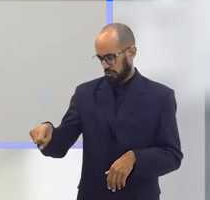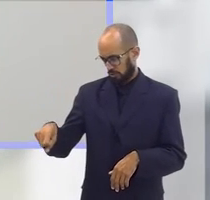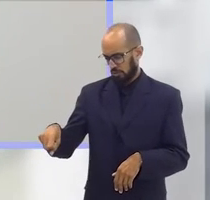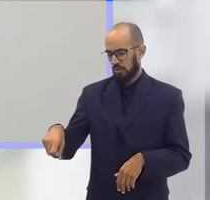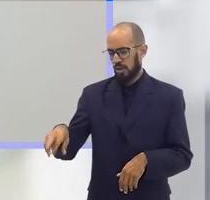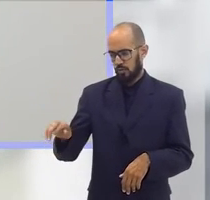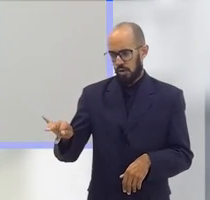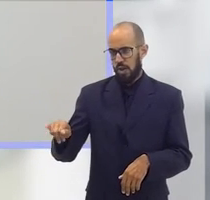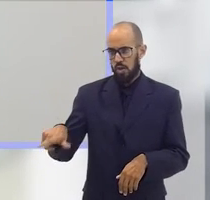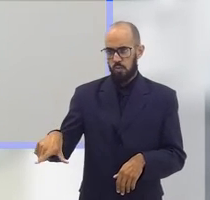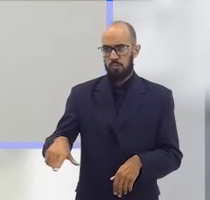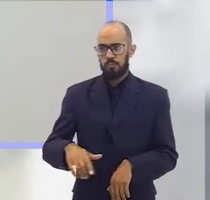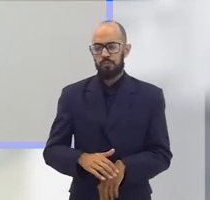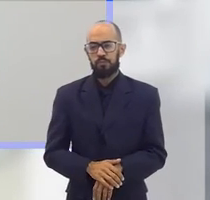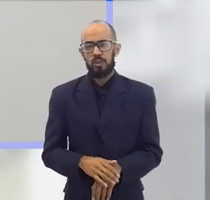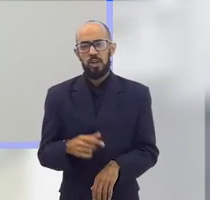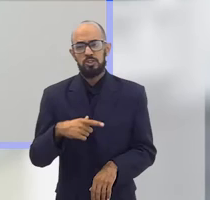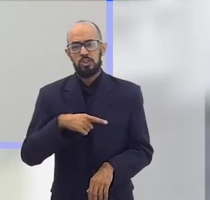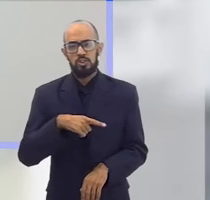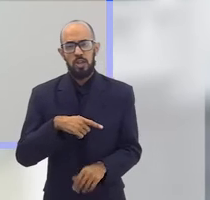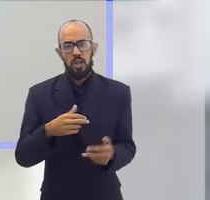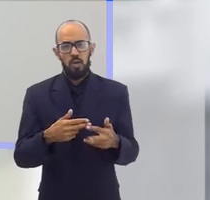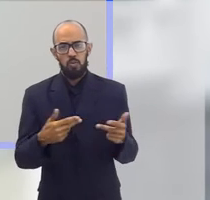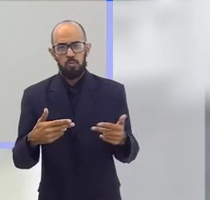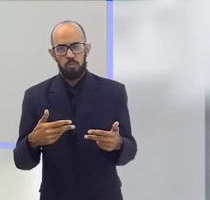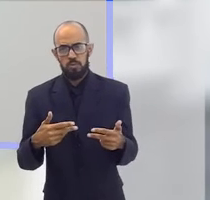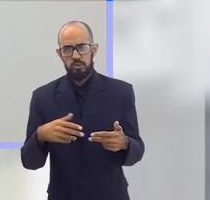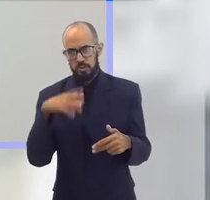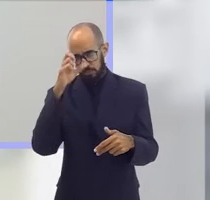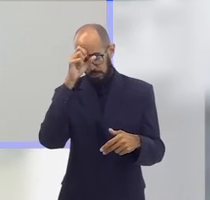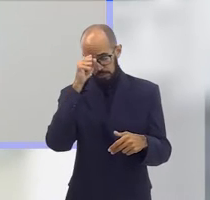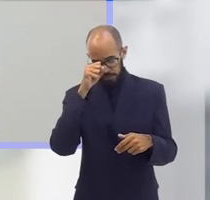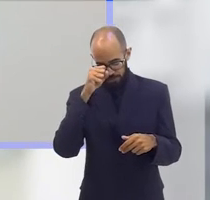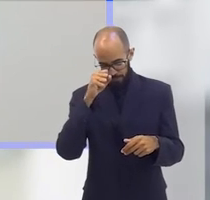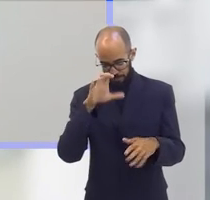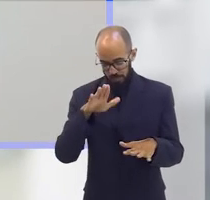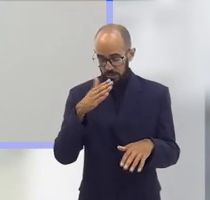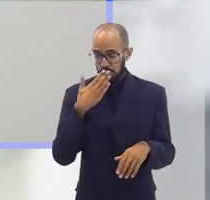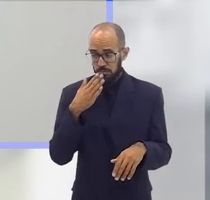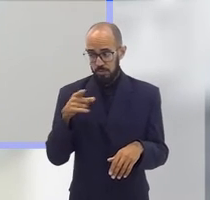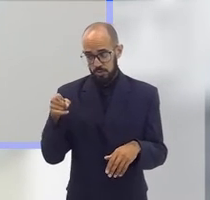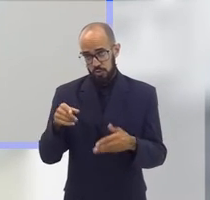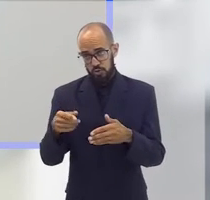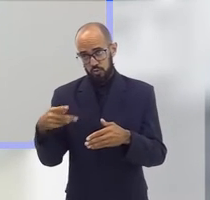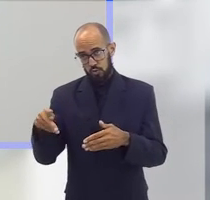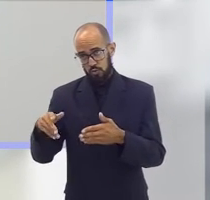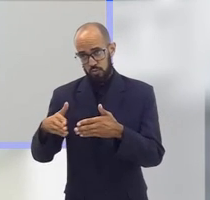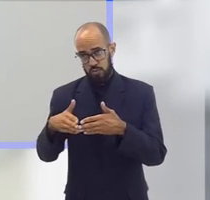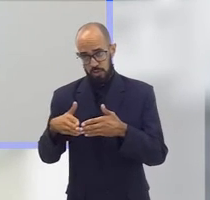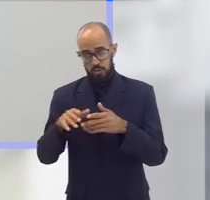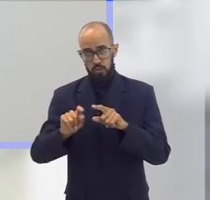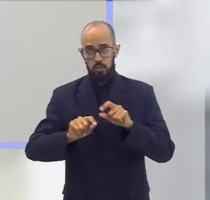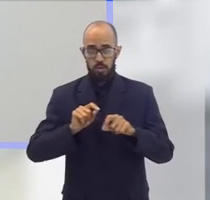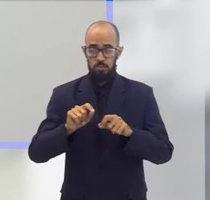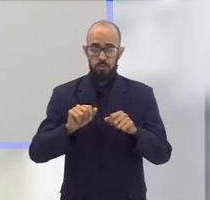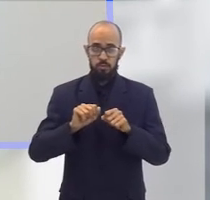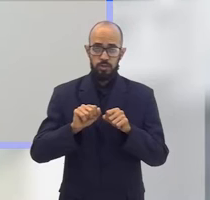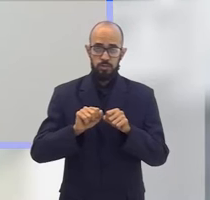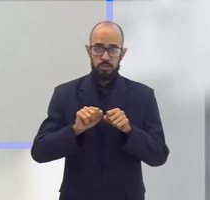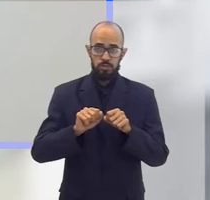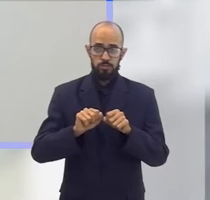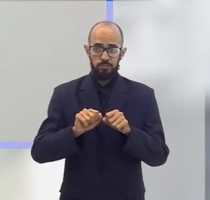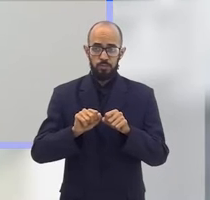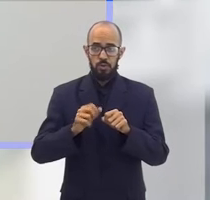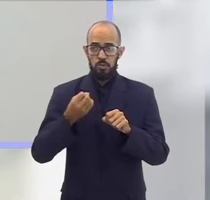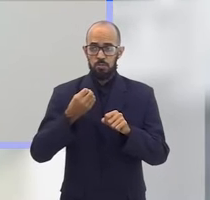Sem sombra de dúvida, Rafael, a gente tem alguns aprendizados. Deixa eu só pedir a sua permissão para